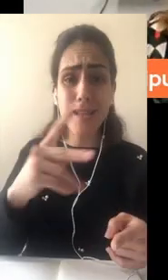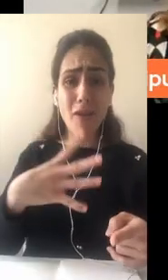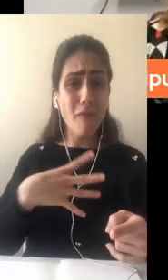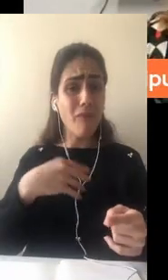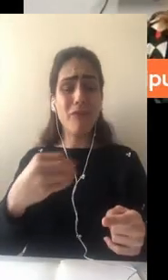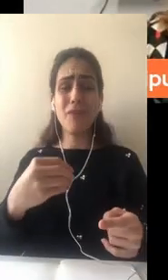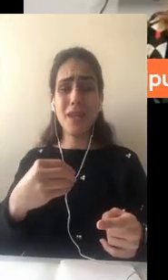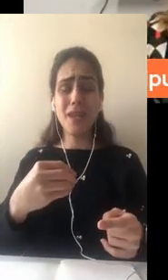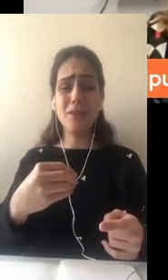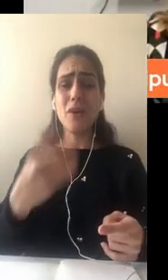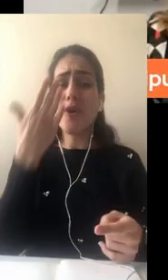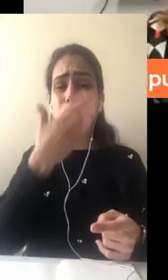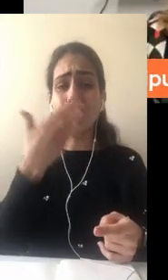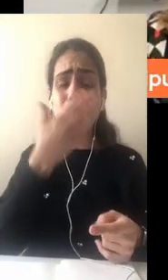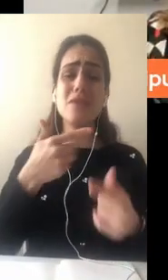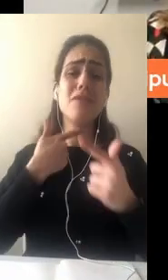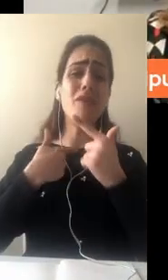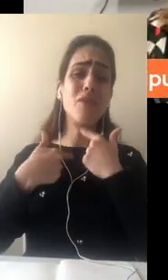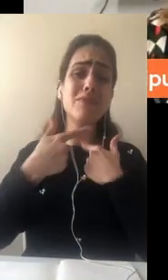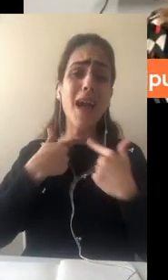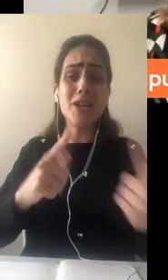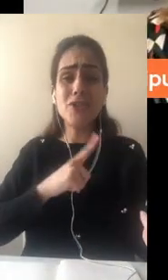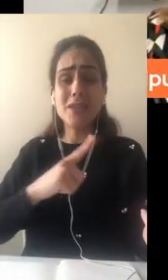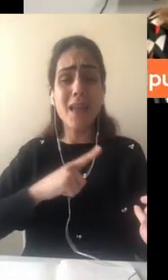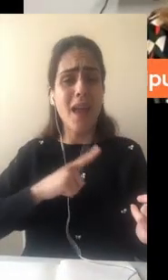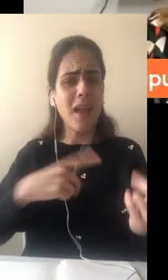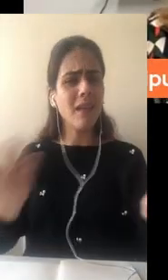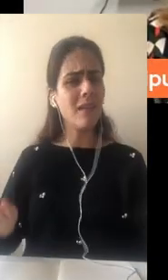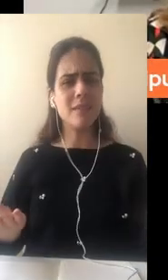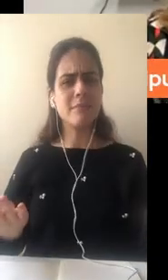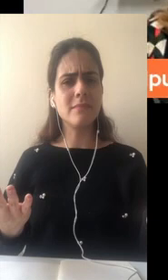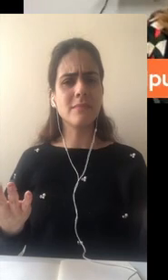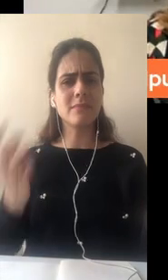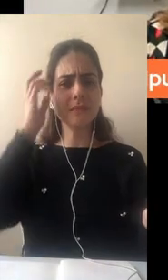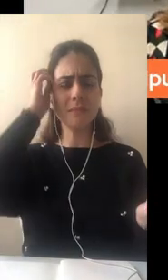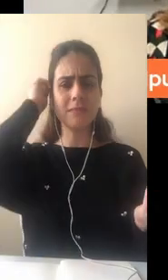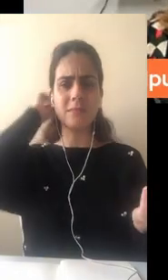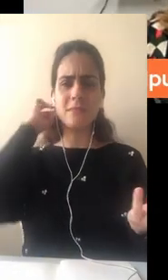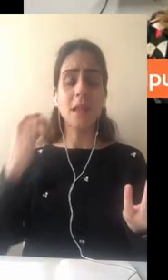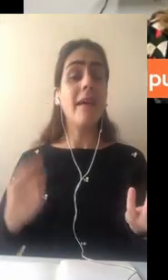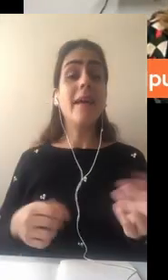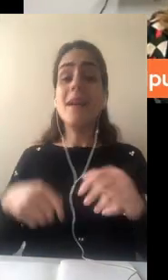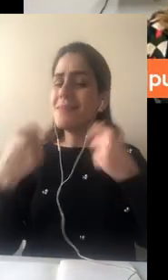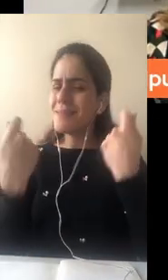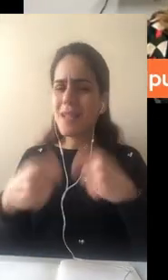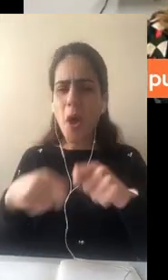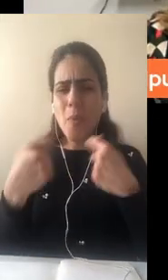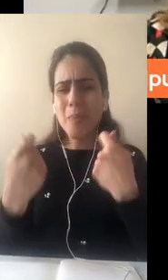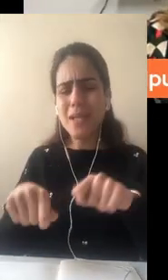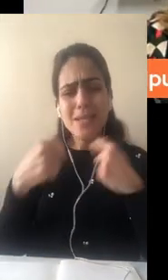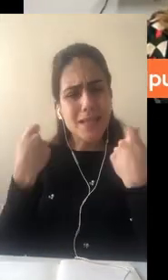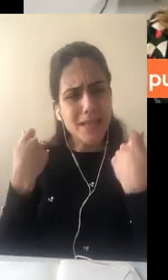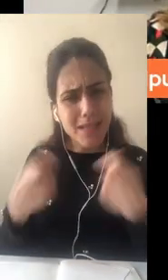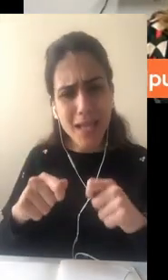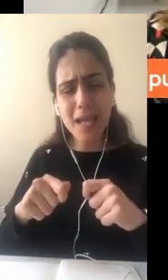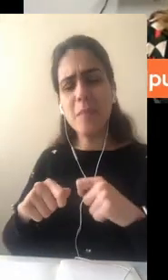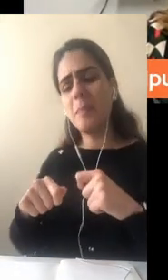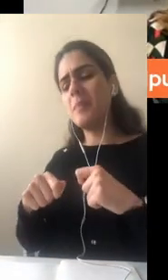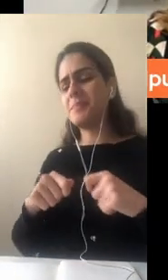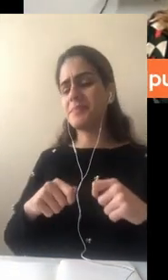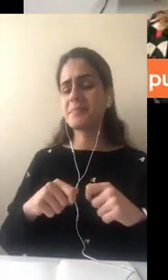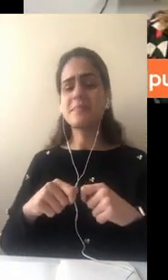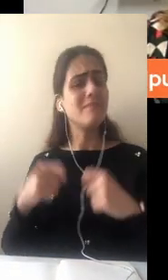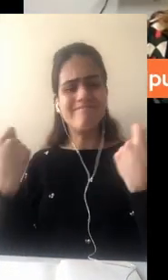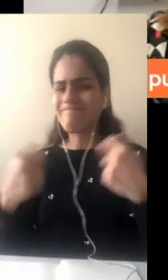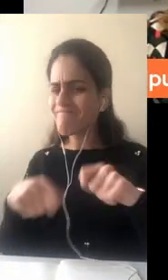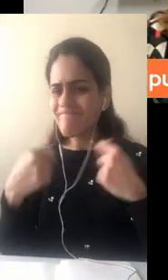Halloween. Então, não mande. E não precisa falar para o seu filho, dependendo da idade que ele está, você